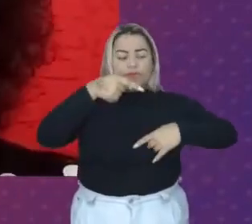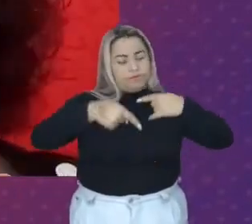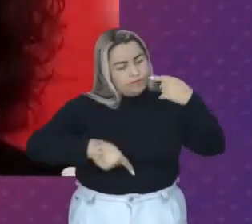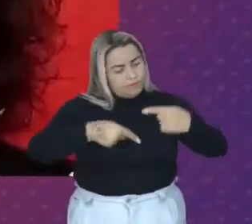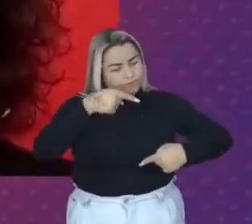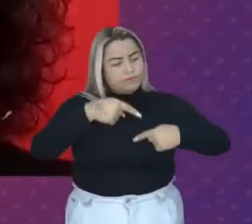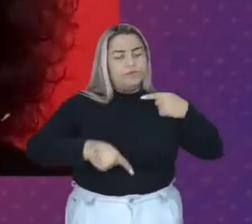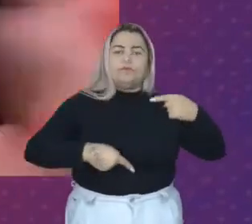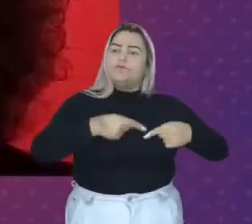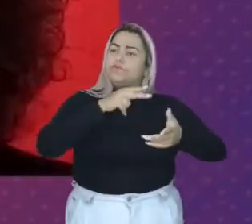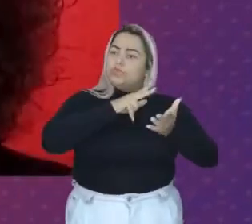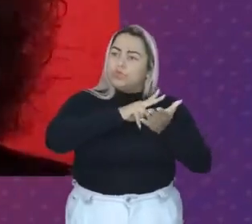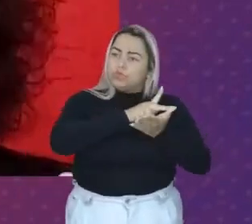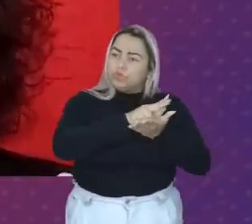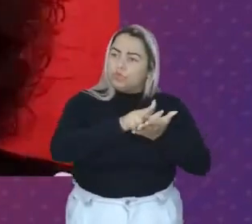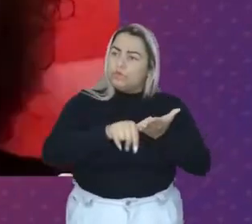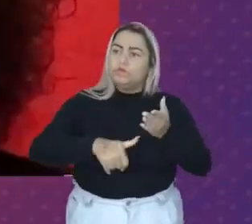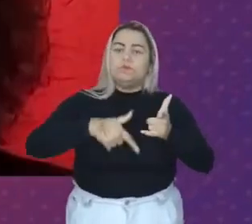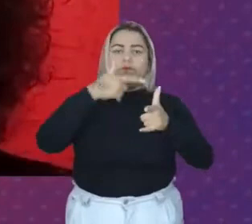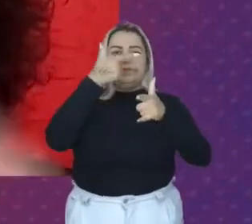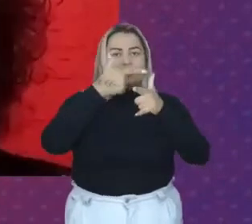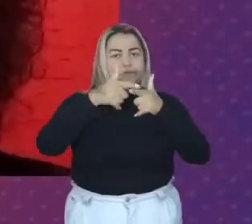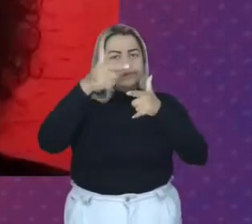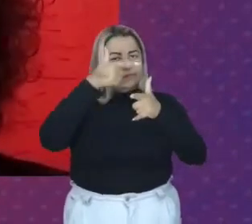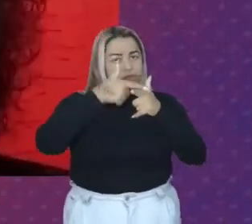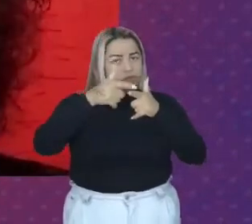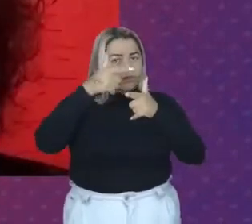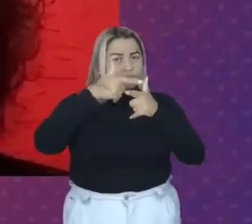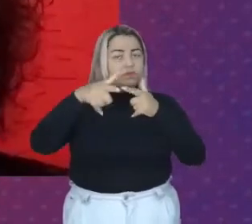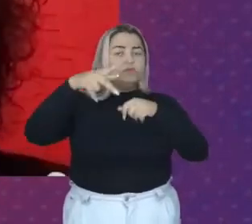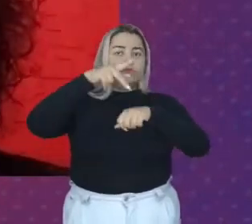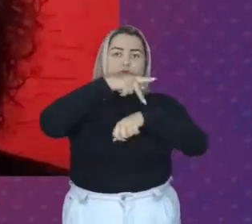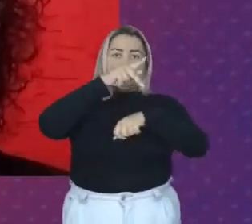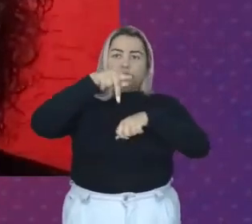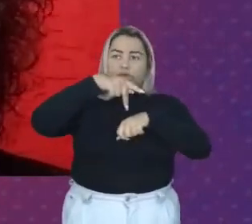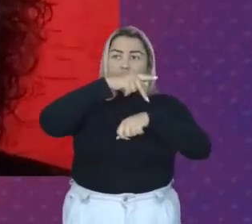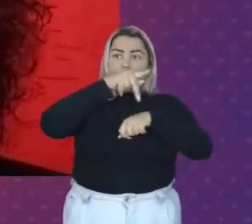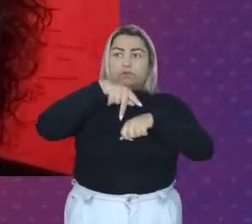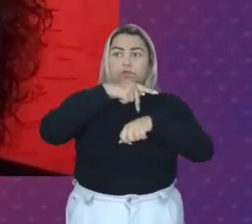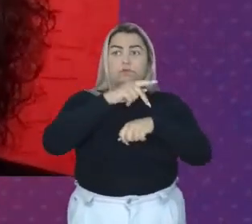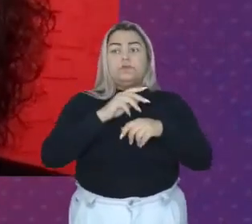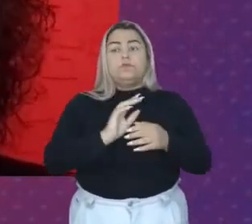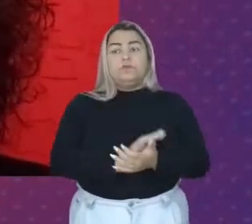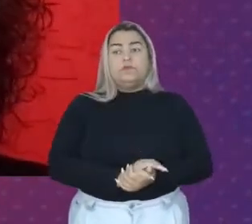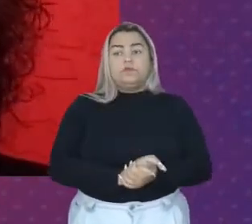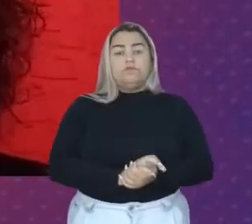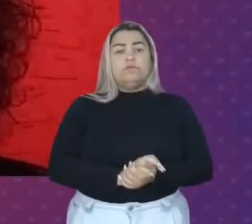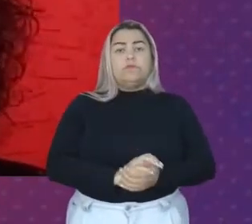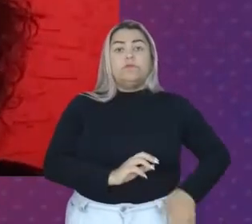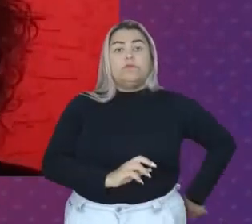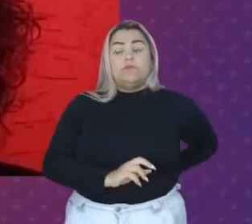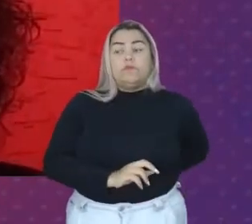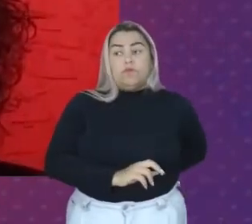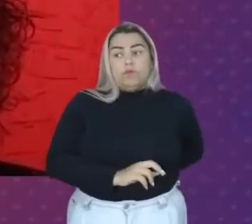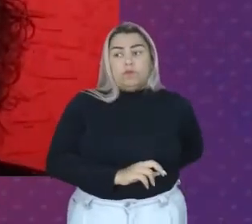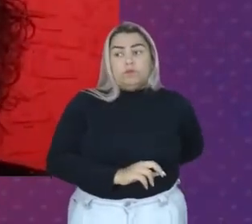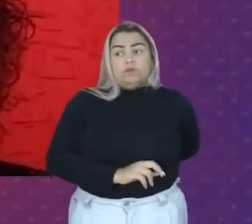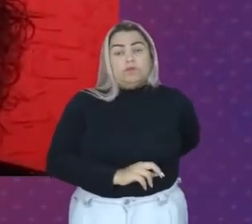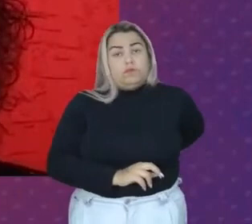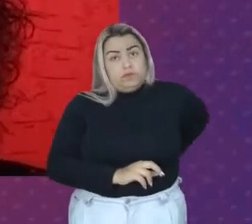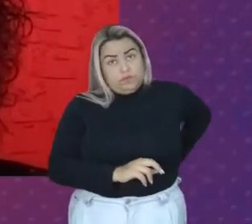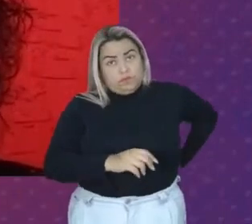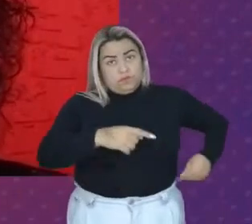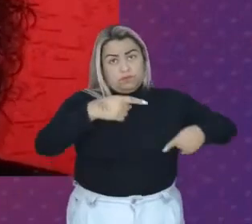o caso, porque são vários governos, né, então são vários países denunciados por várias convenções, onde a gente debate,